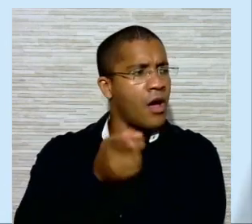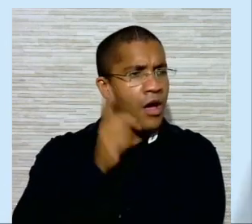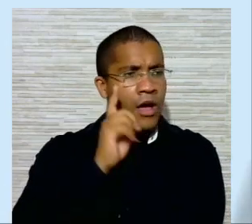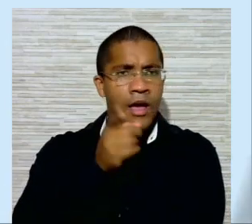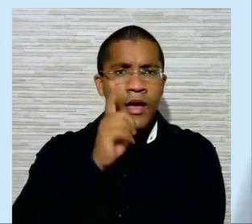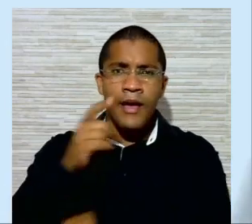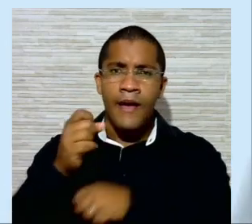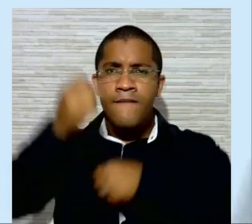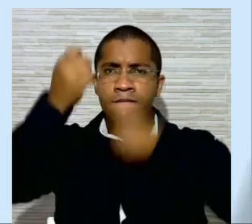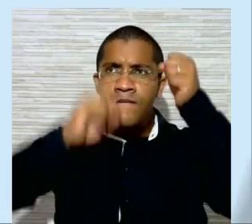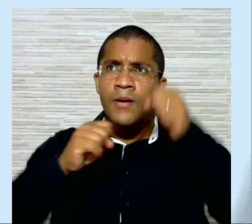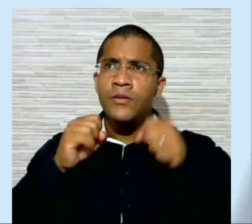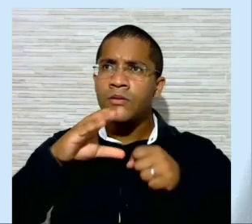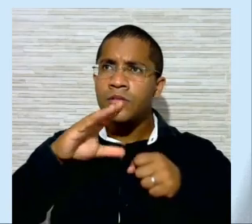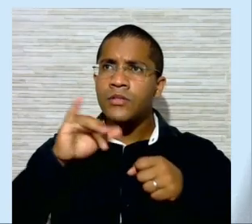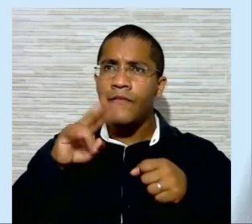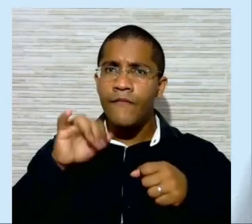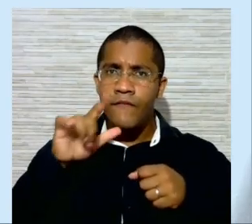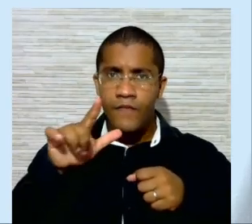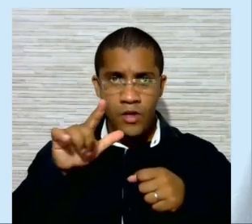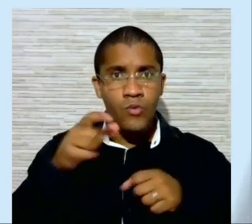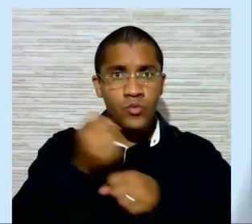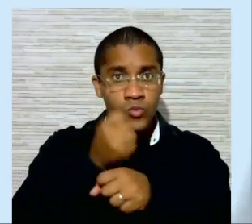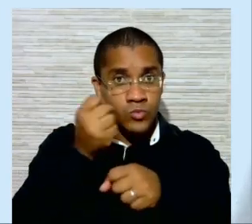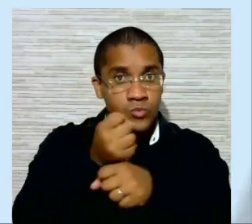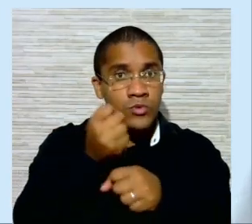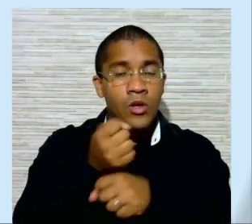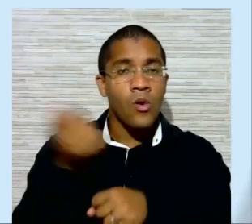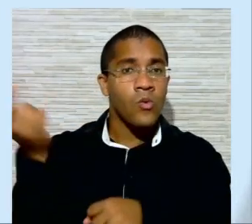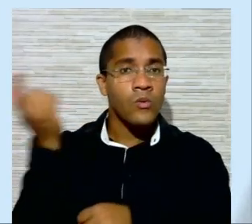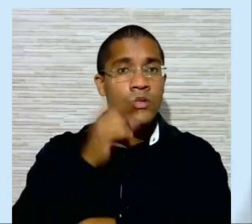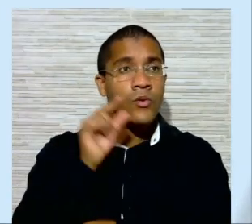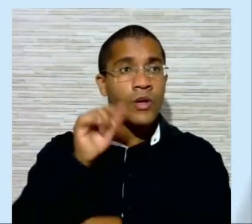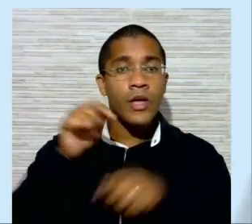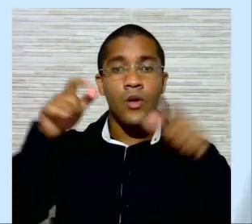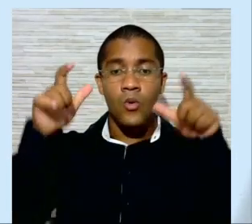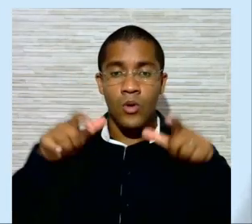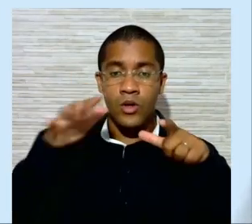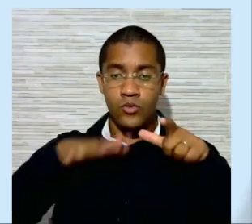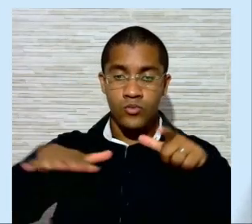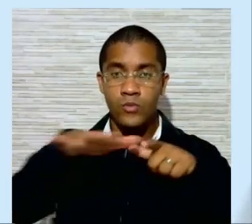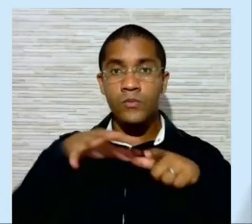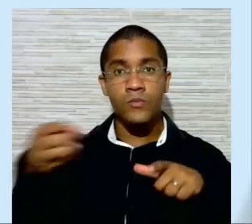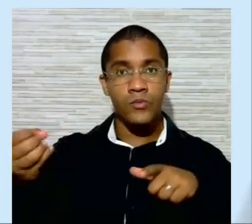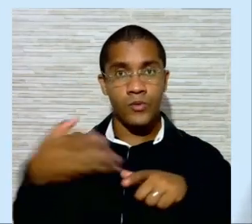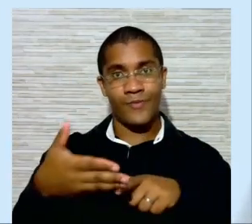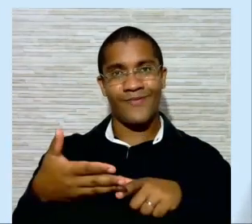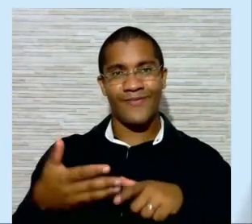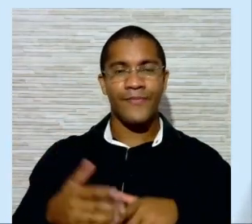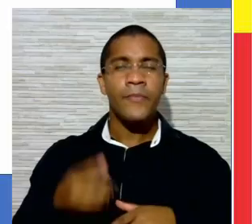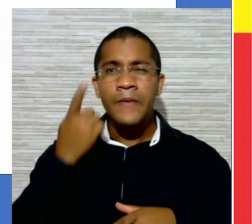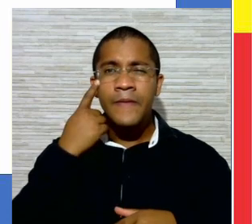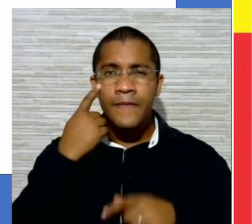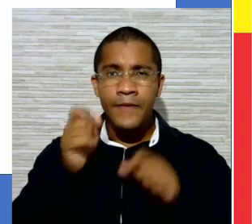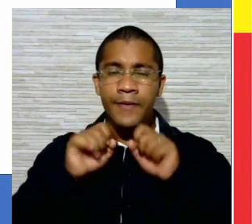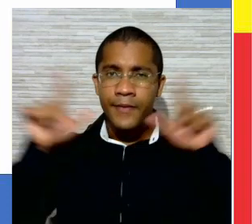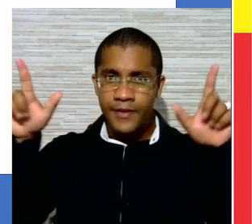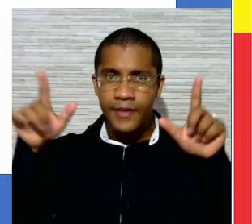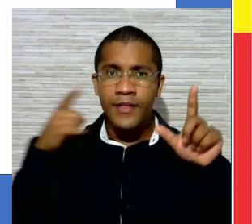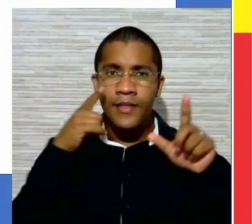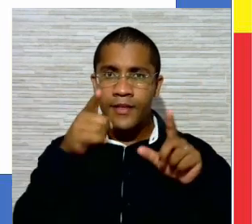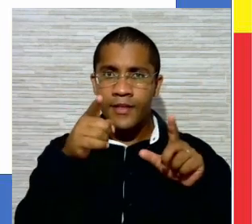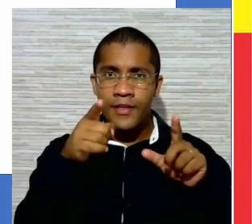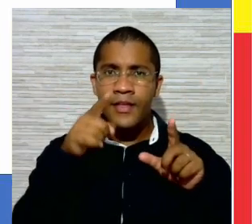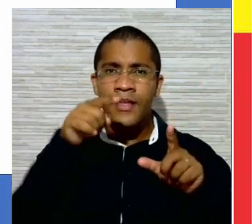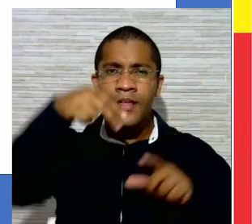indústria também agora civil vai fazer com que o homem ele tenha um novo ambiente, ok? Observa na tela. Na tela